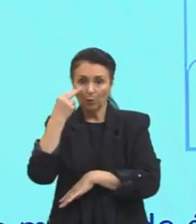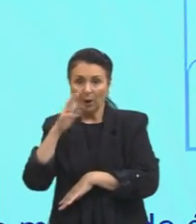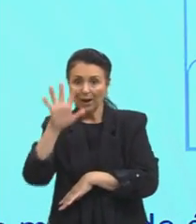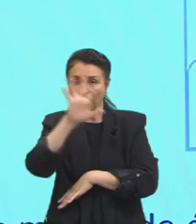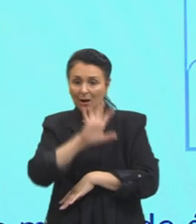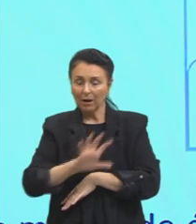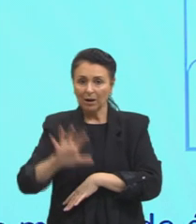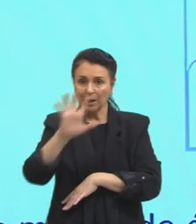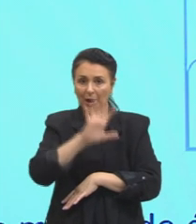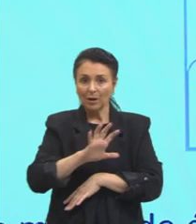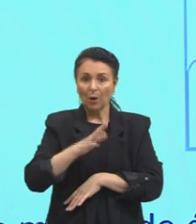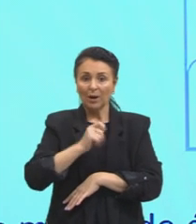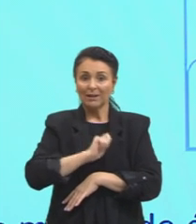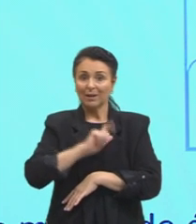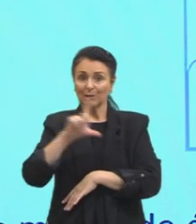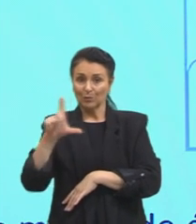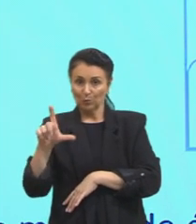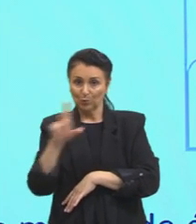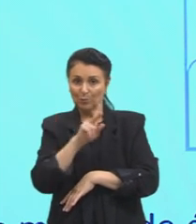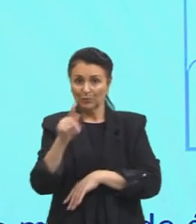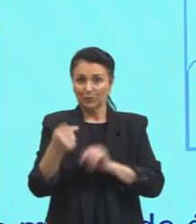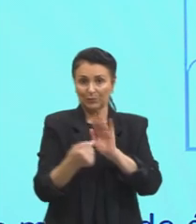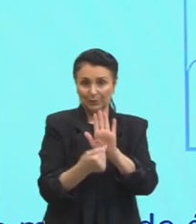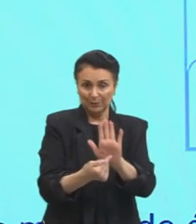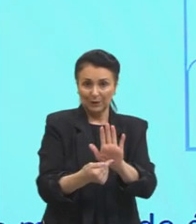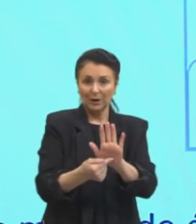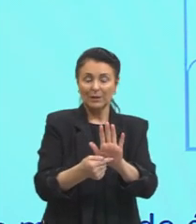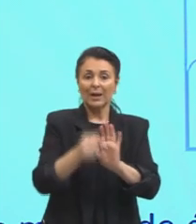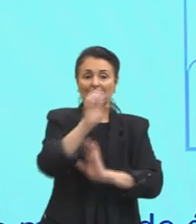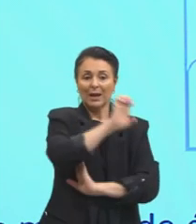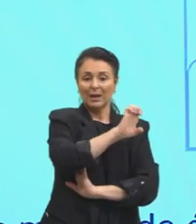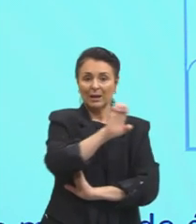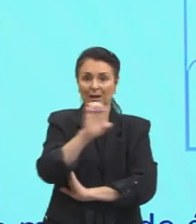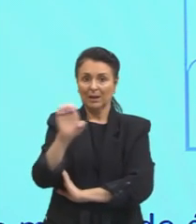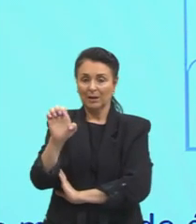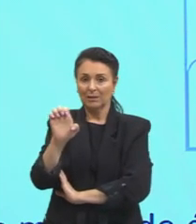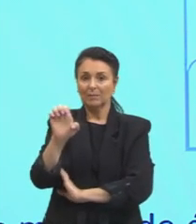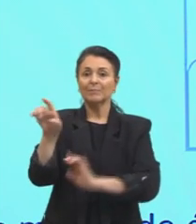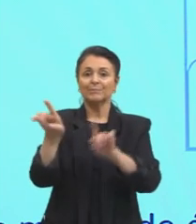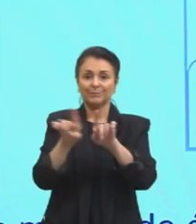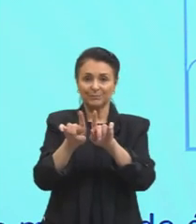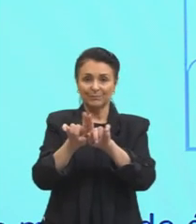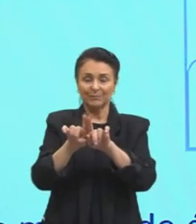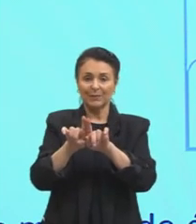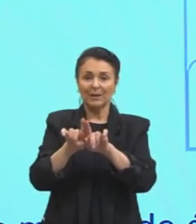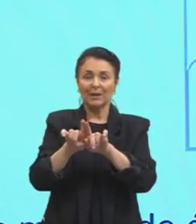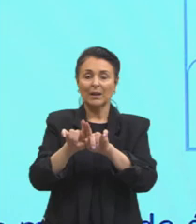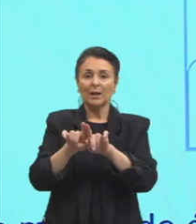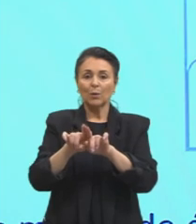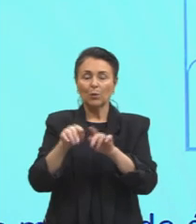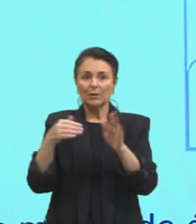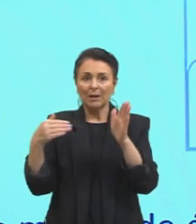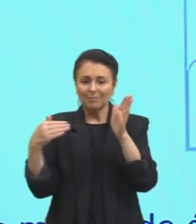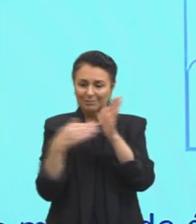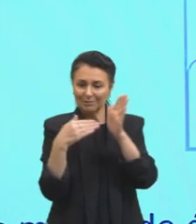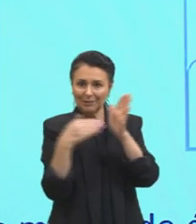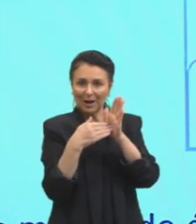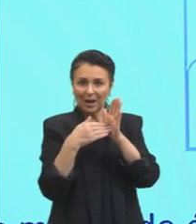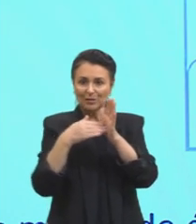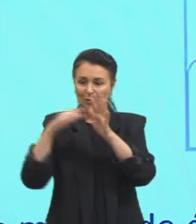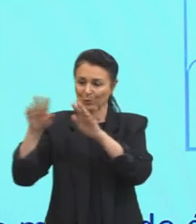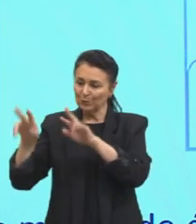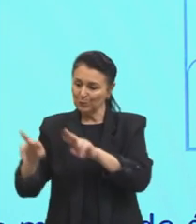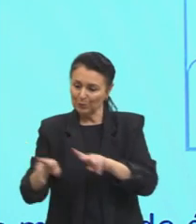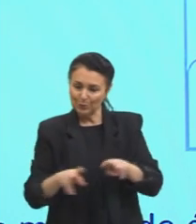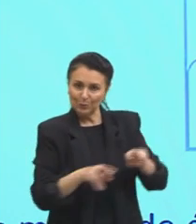né a sua Equatorial aqui né ela toda essa região aqui com a Trial então quando ela bate desse biquinho aqui que nós temos